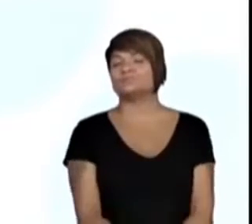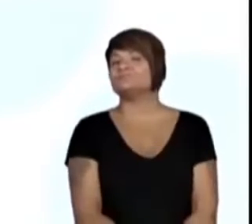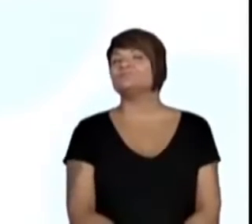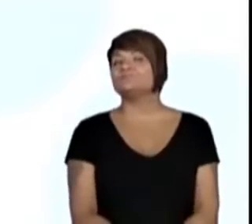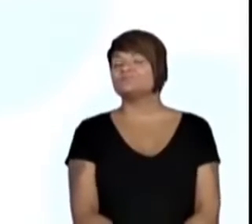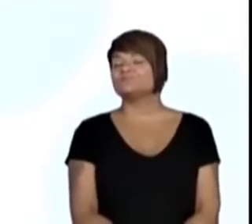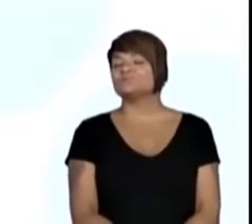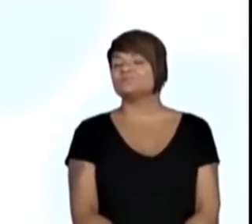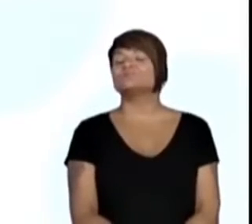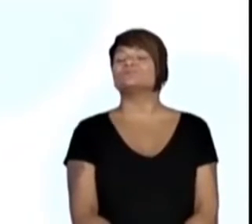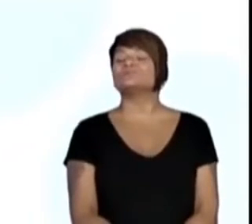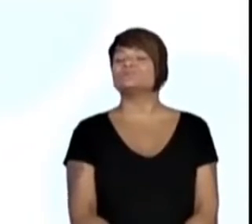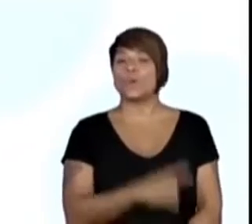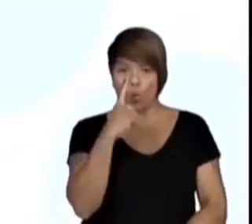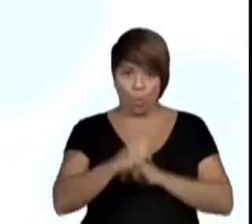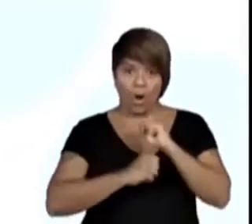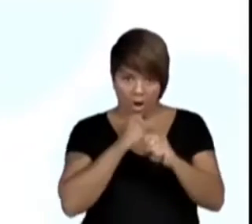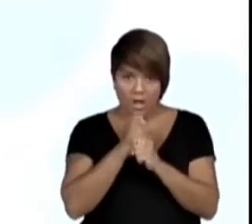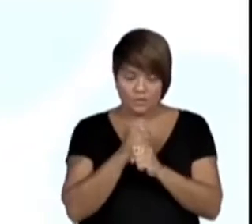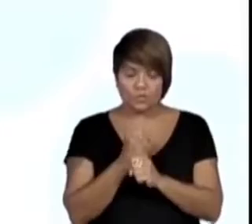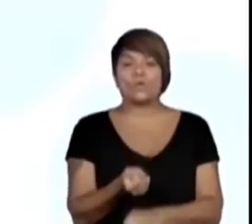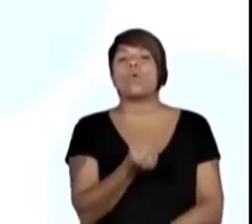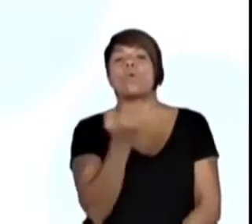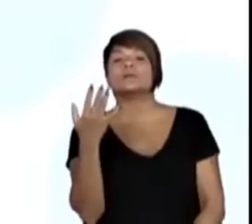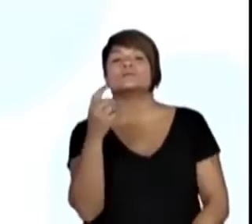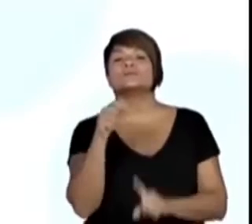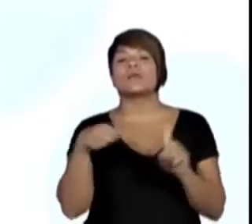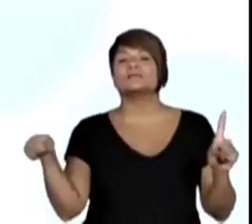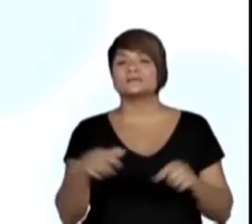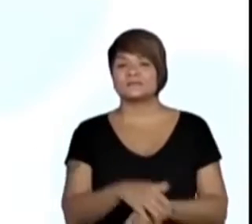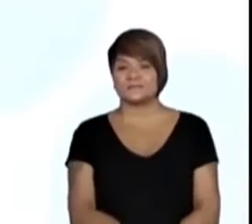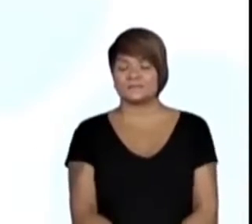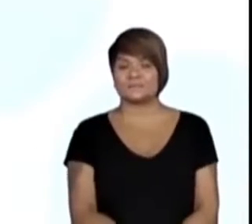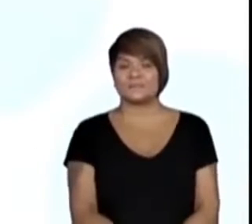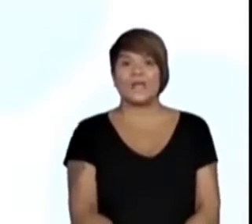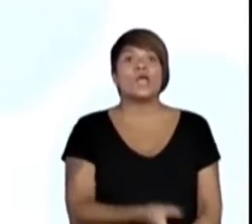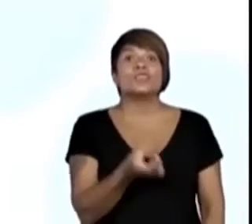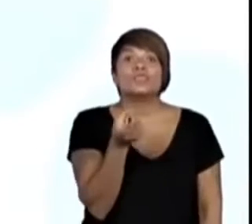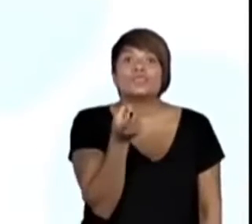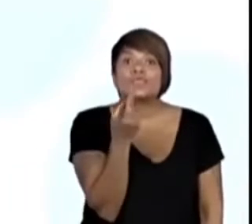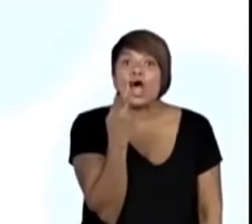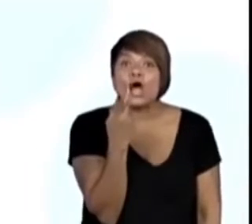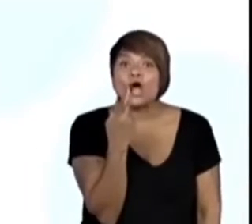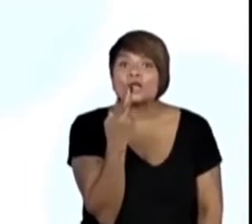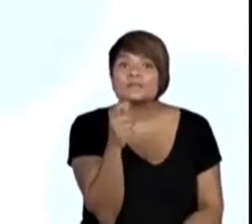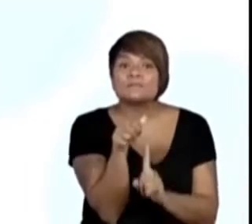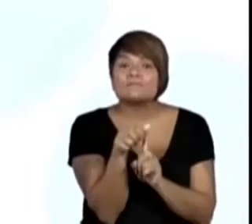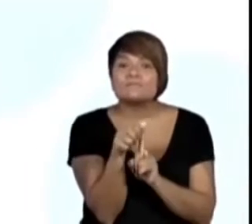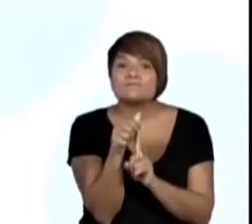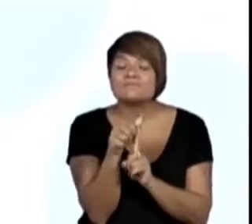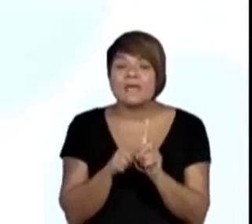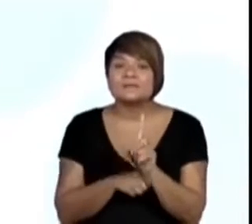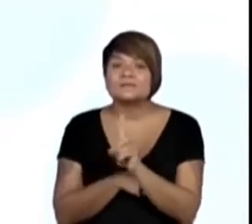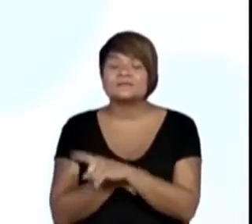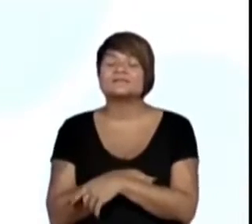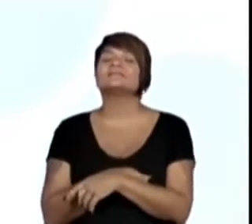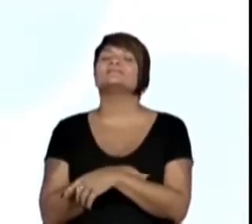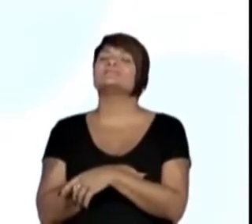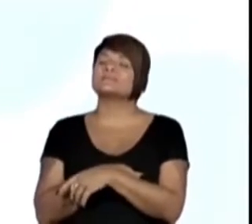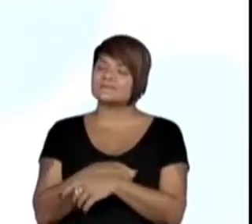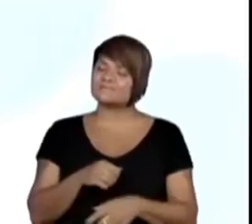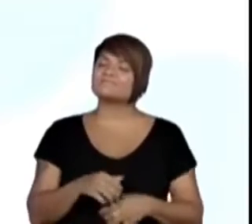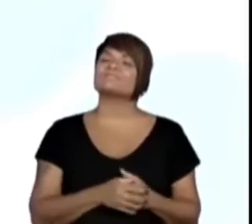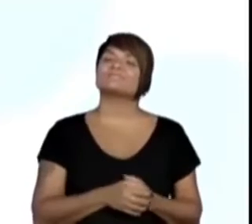aí? Olha lá, a professora Sônia disse, são 12 meses no nosso ano. Olha que